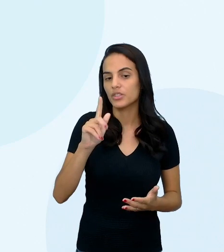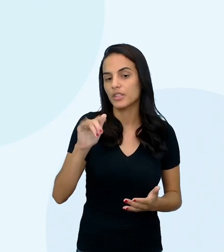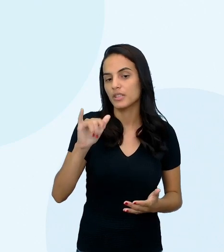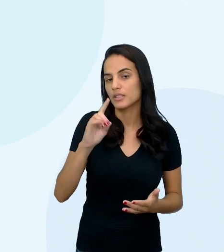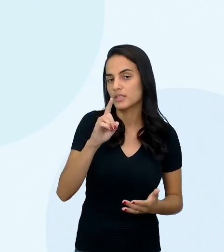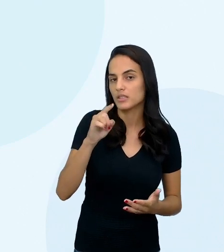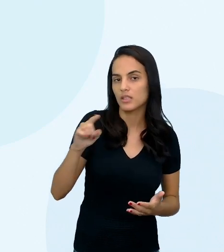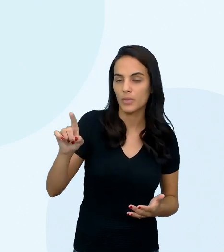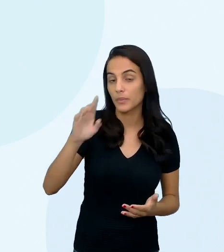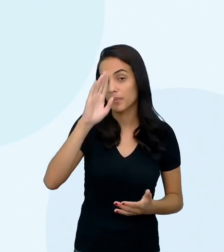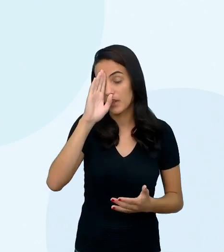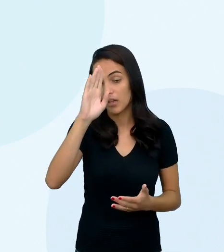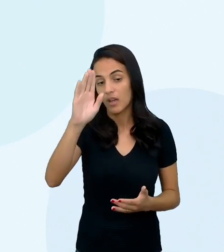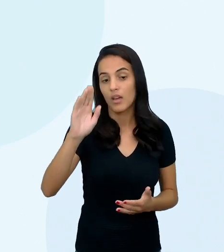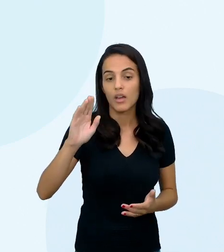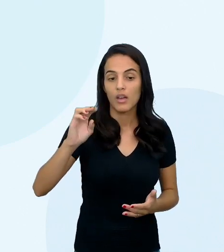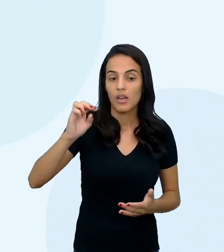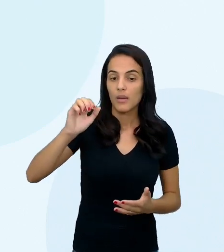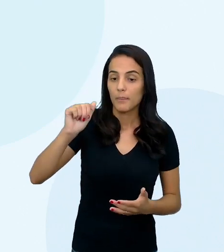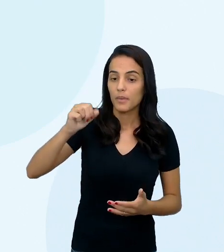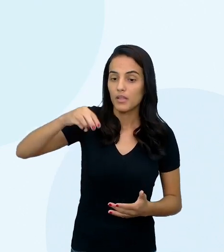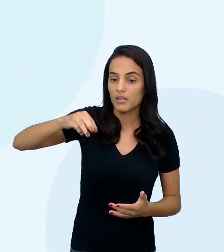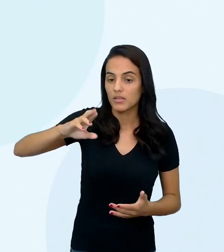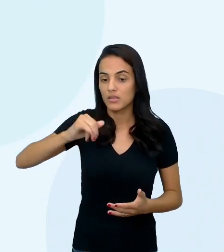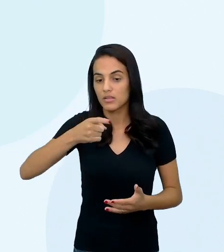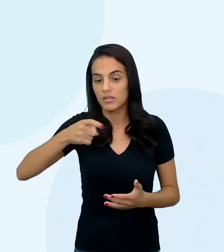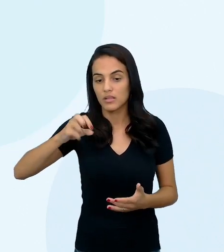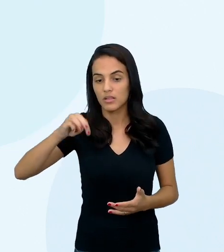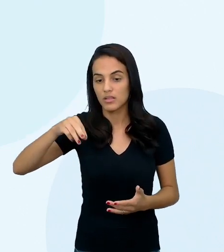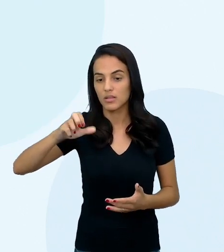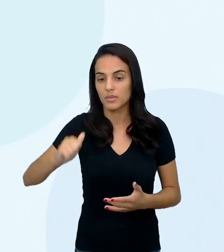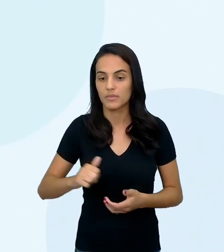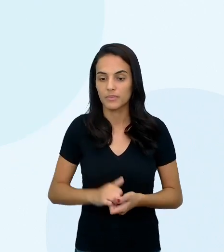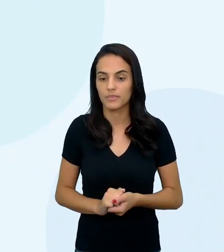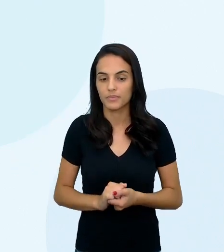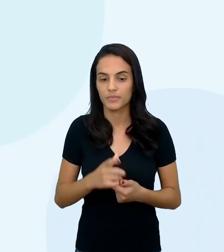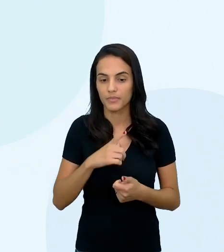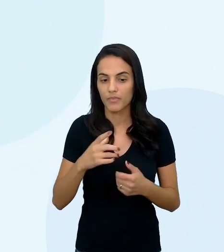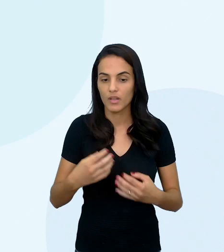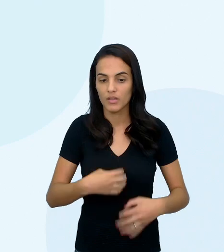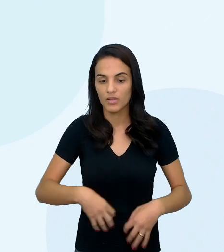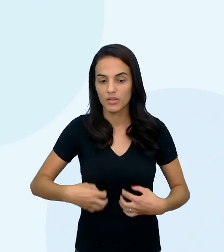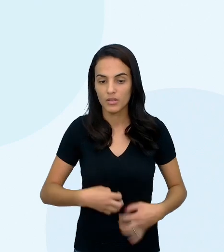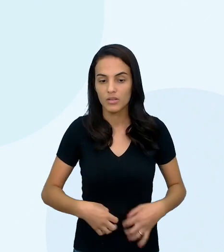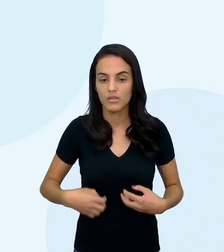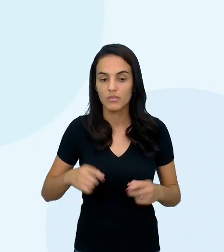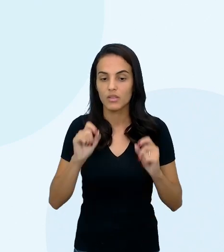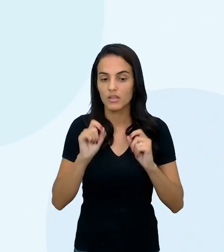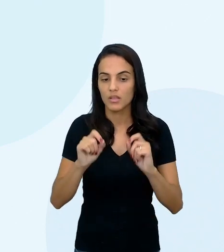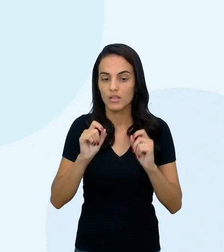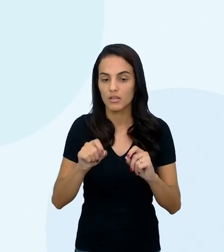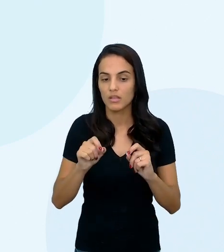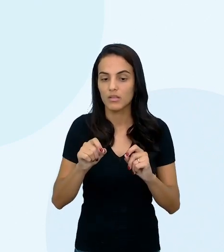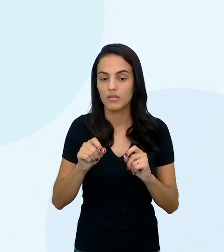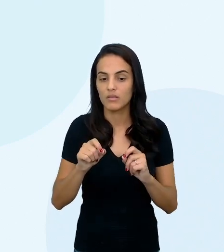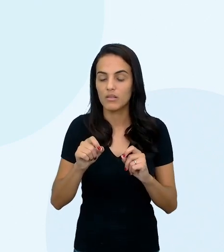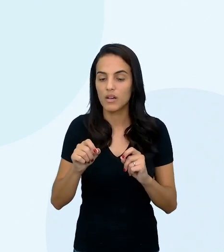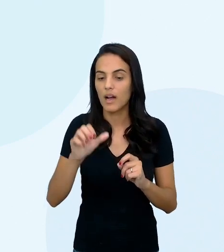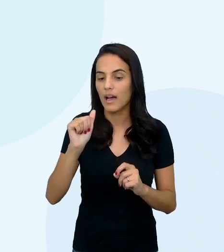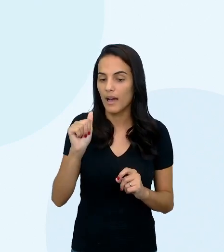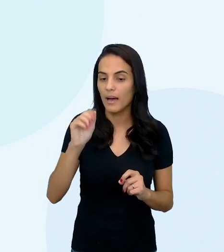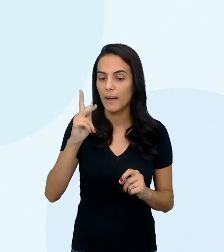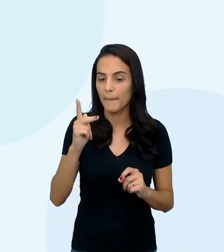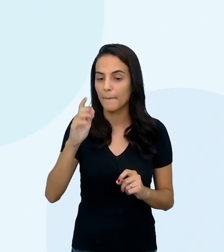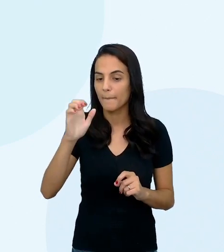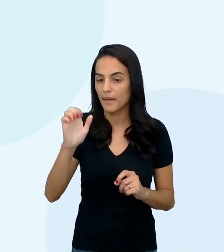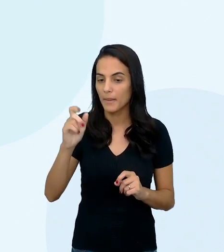A principal enzima que é lançada e que está presente aí nesses sucos digestivos é a pepsina. E a pepsina,